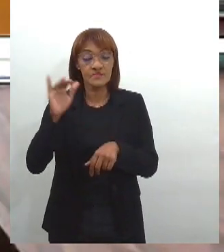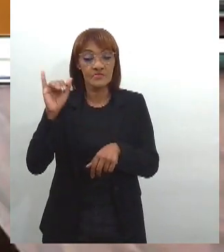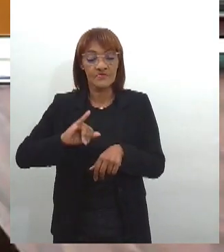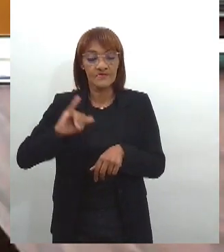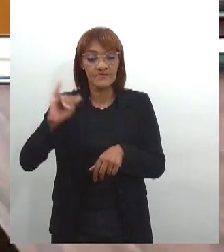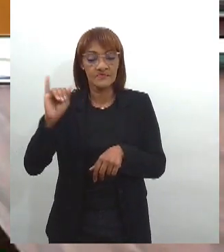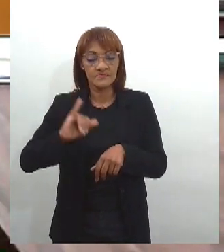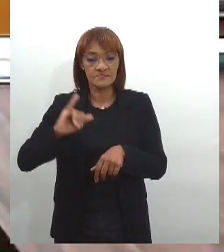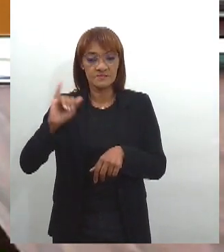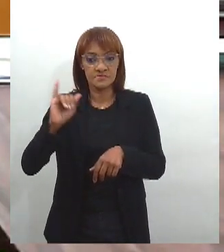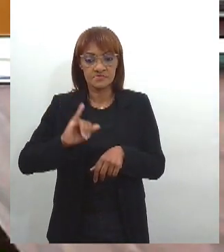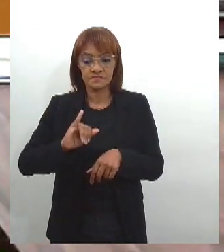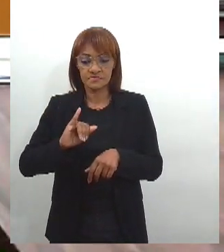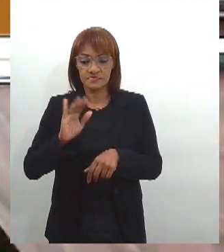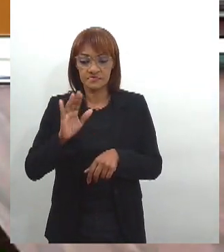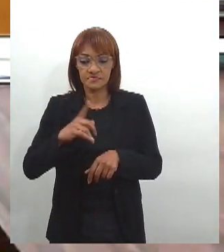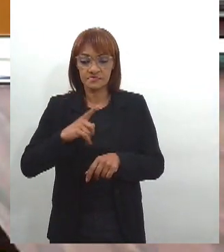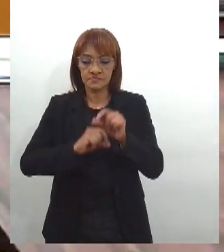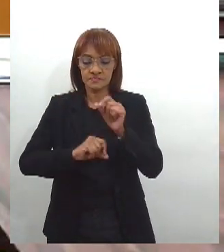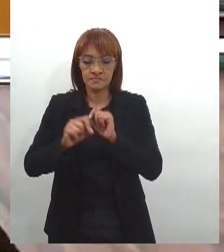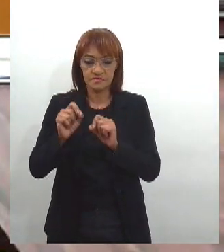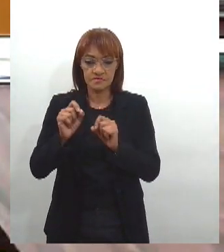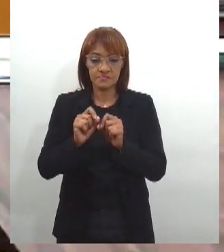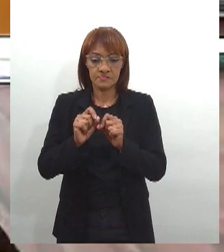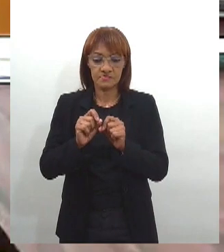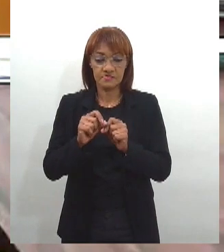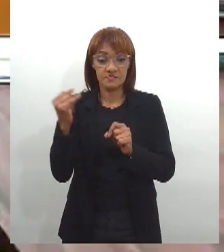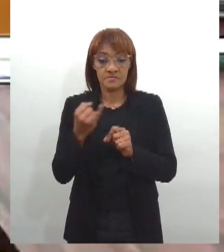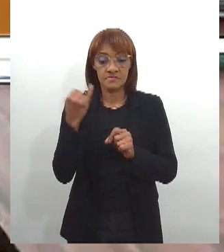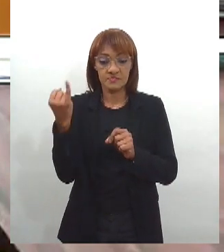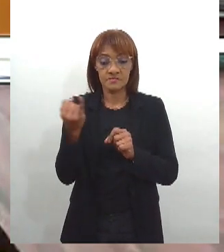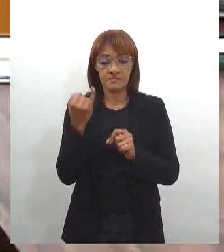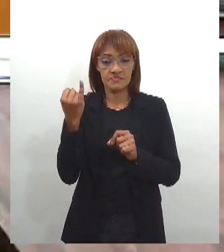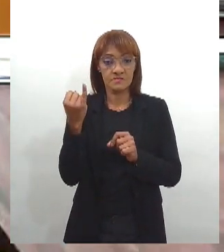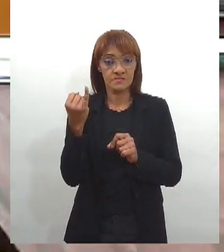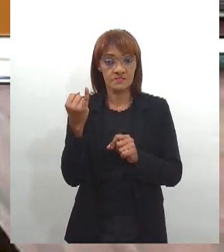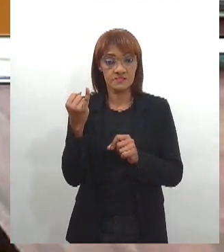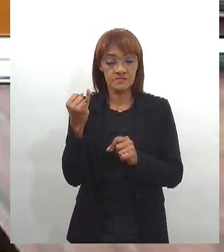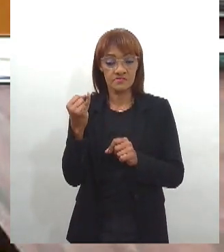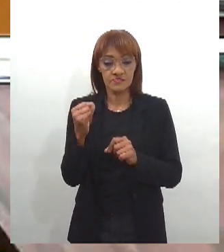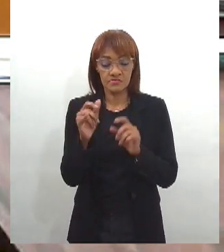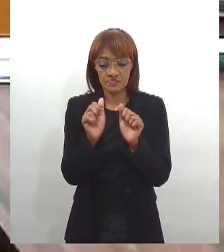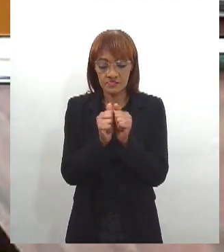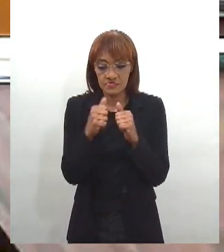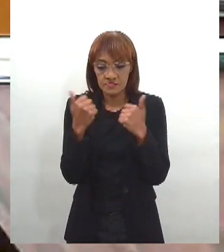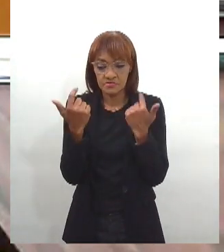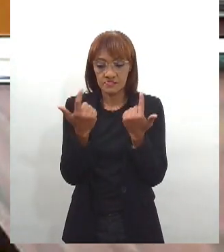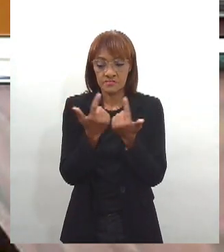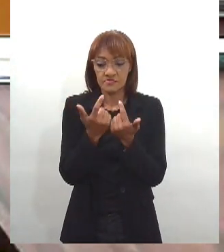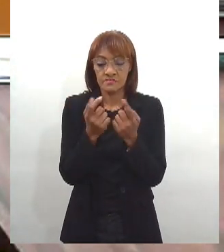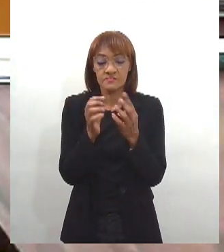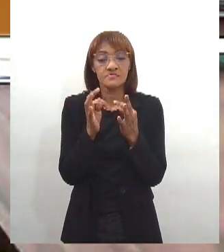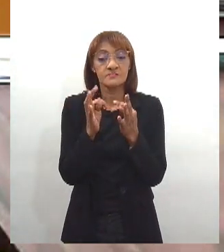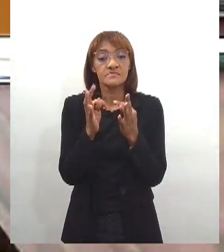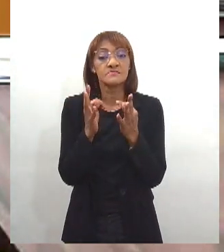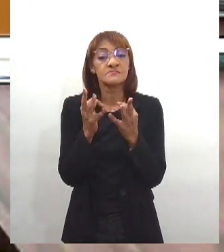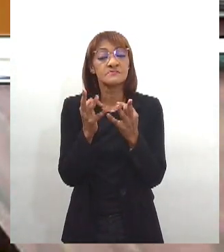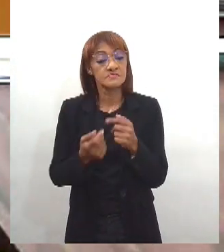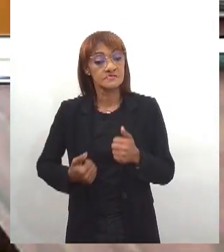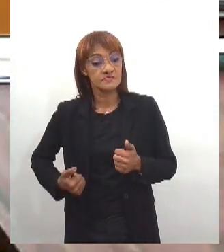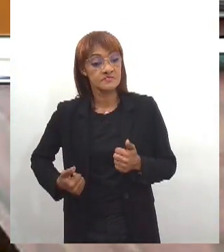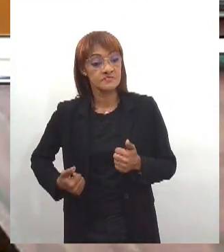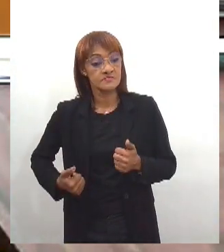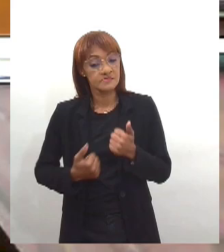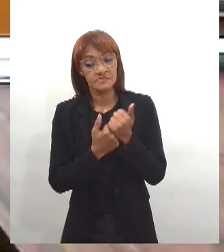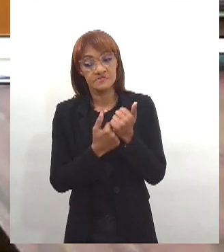ressaltando sempre a importância, né, do parlamento, né, nas suas diversas instâncias, no apoio ao desenvolvimento da